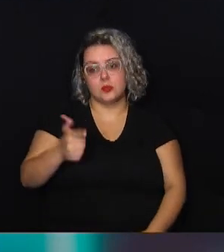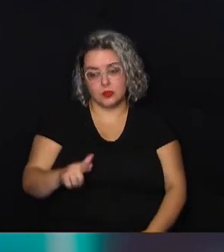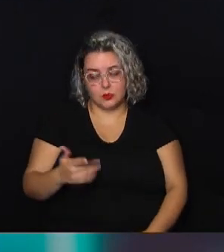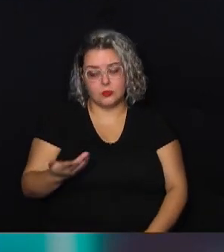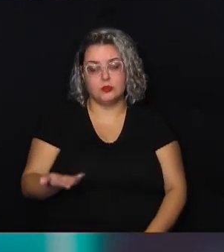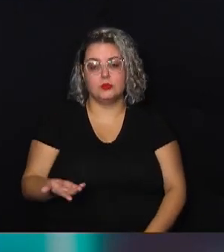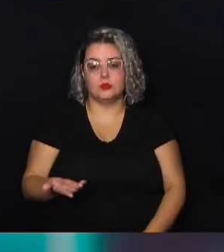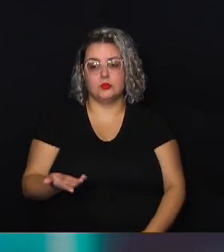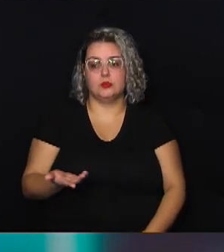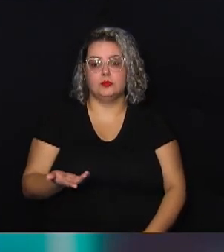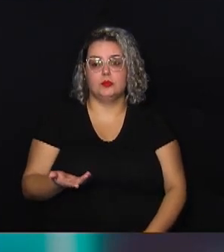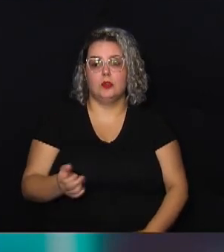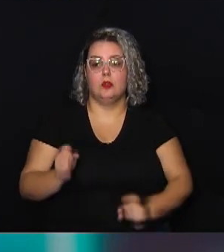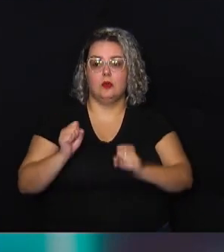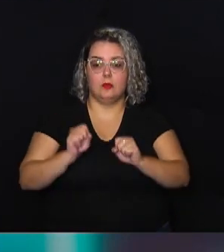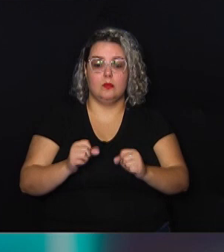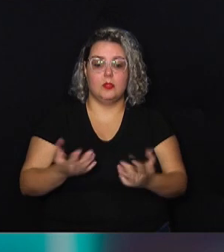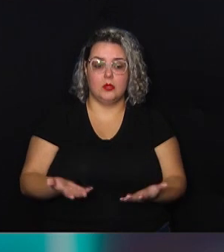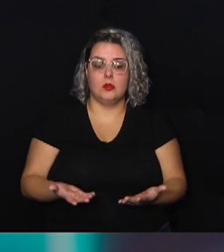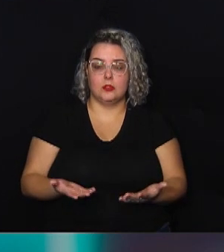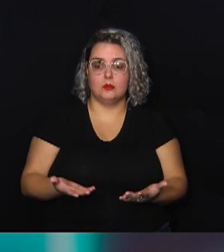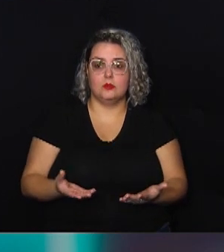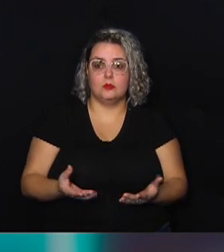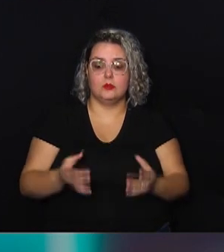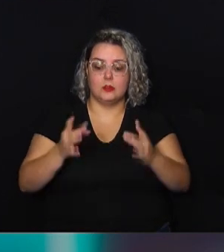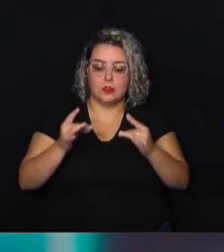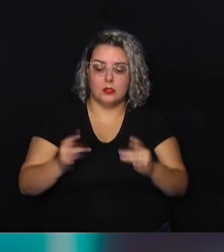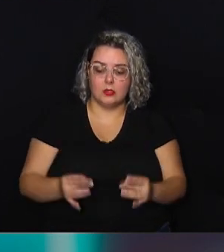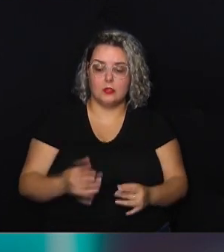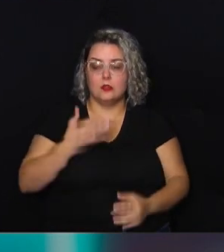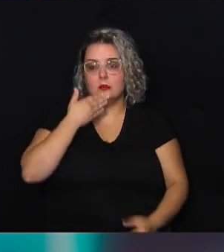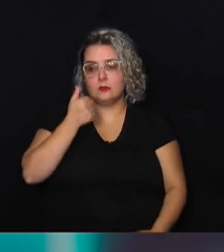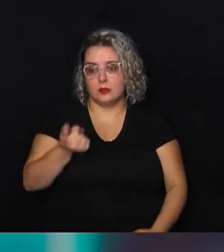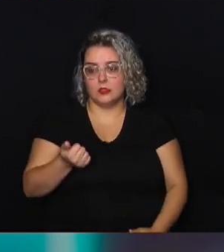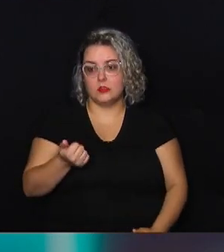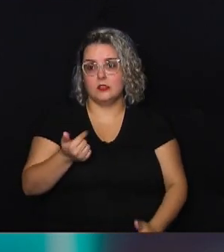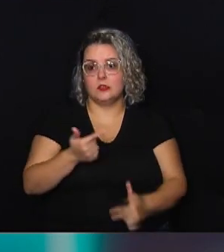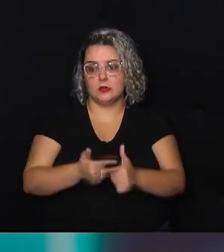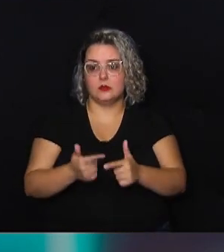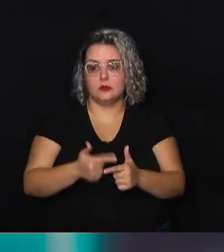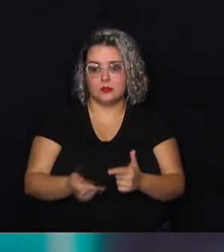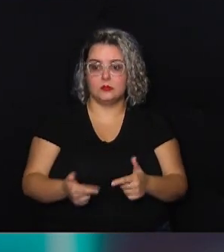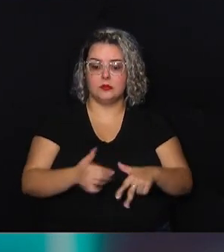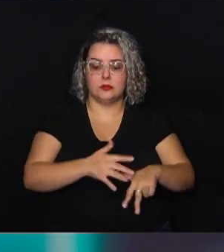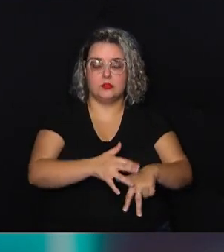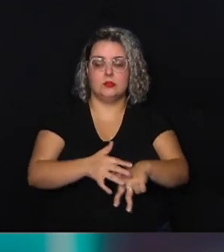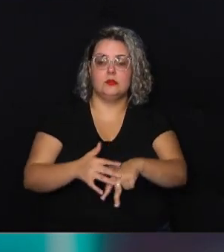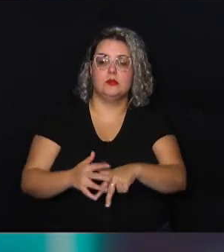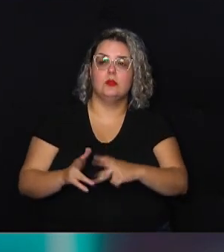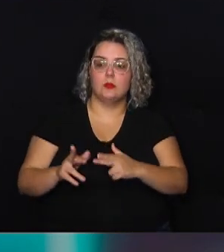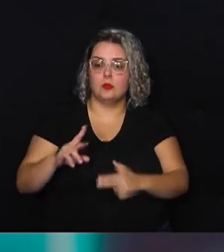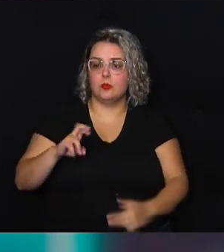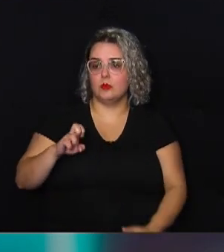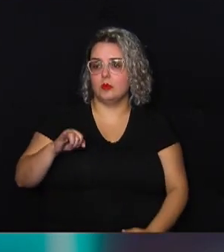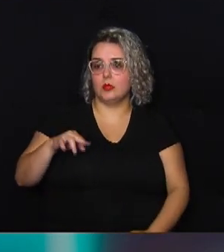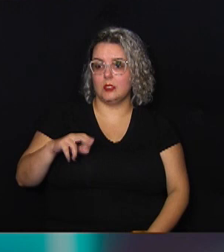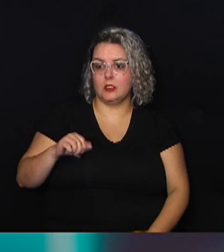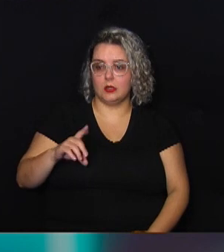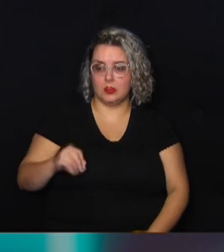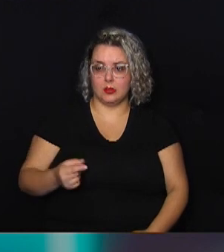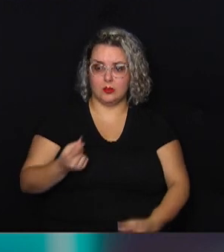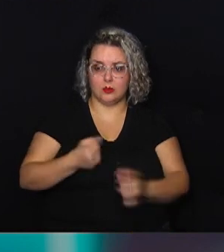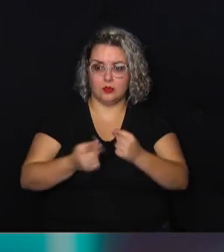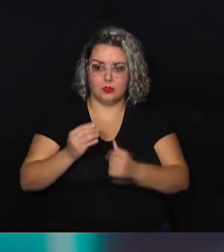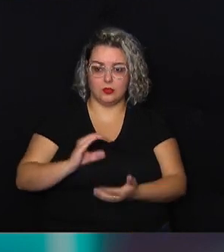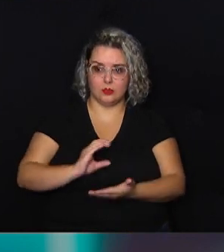né, para poder estabilizar todos esses pacientes. Lembrar que, como o Reinaldo disse, a fonte de recursos prioritárias